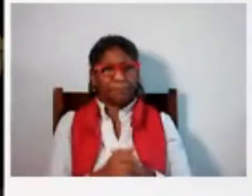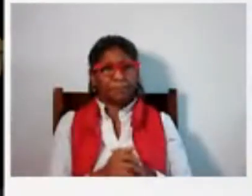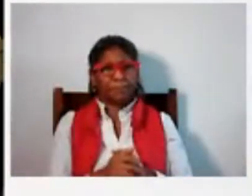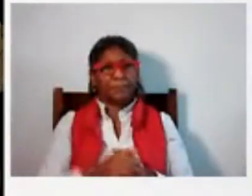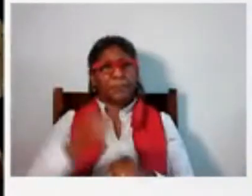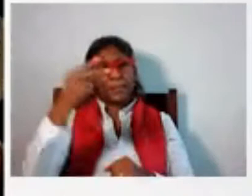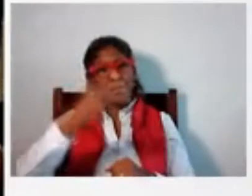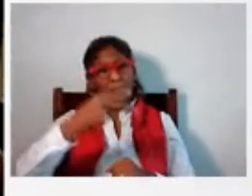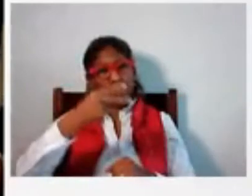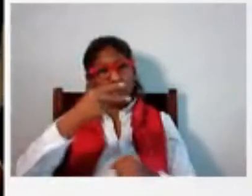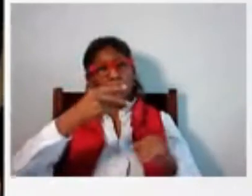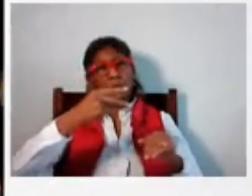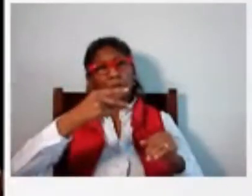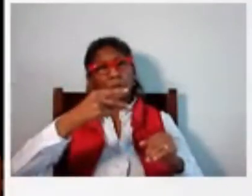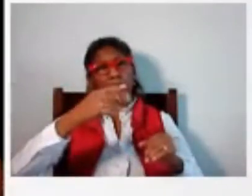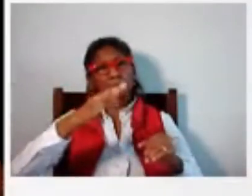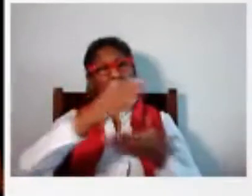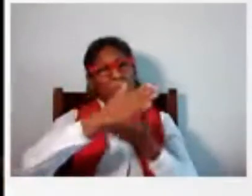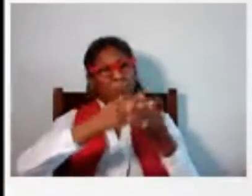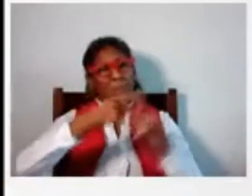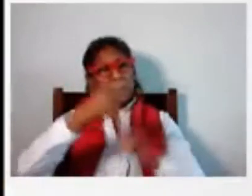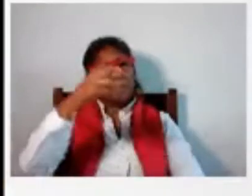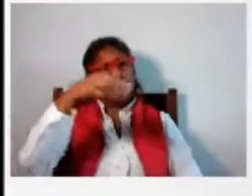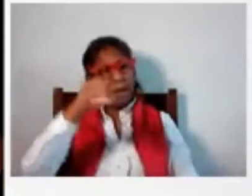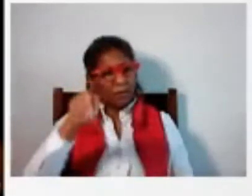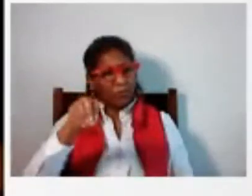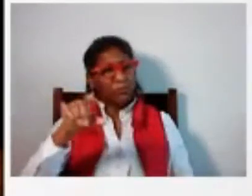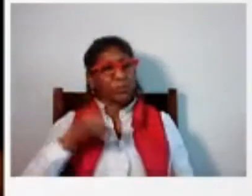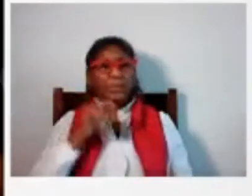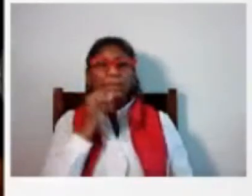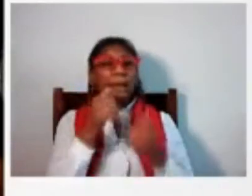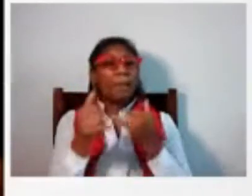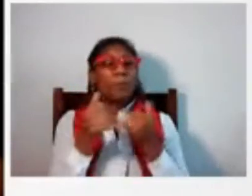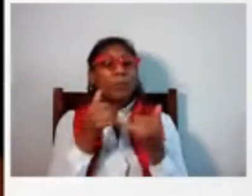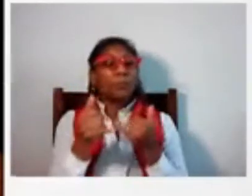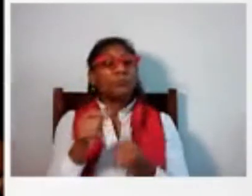segunda quinzena de maio, né, nós tínhamos aqui, por exemplo,